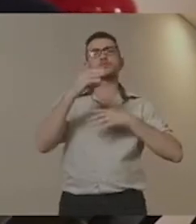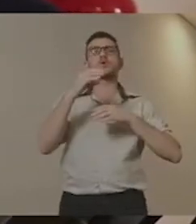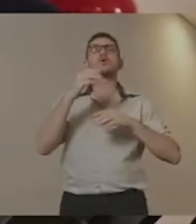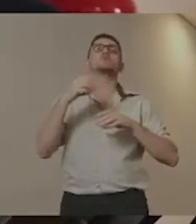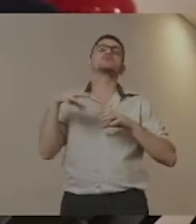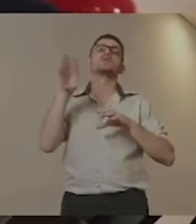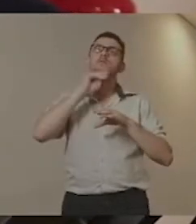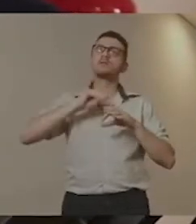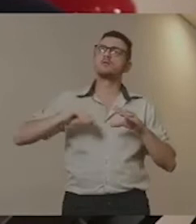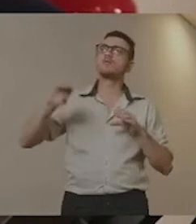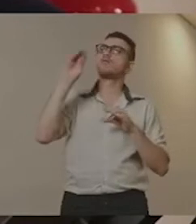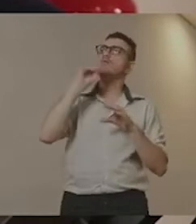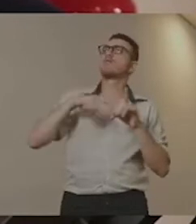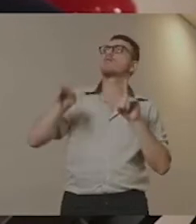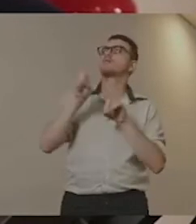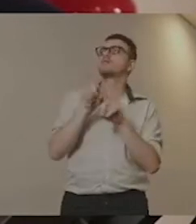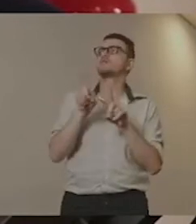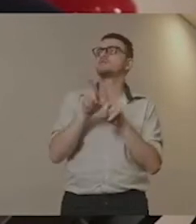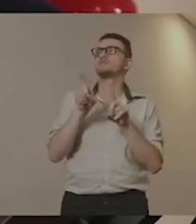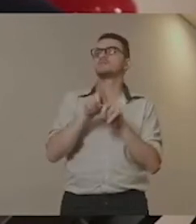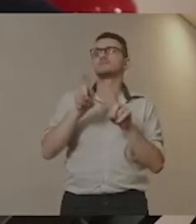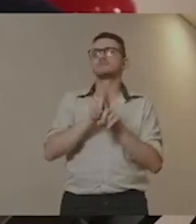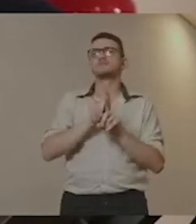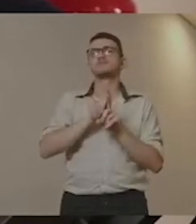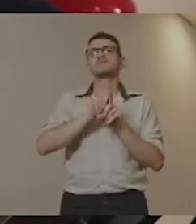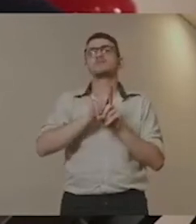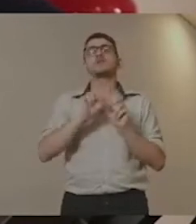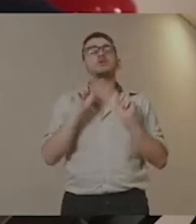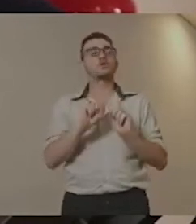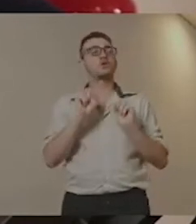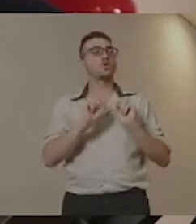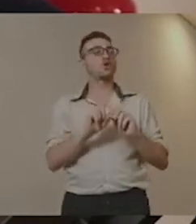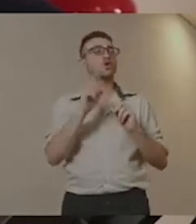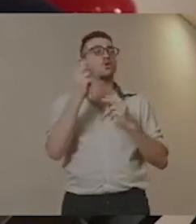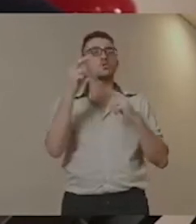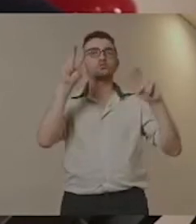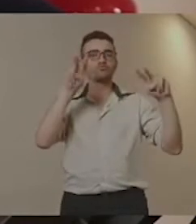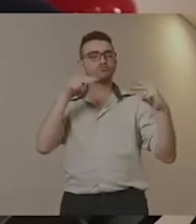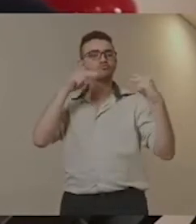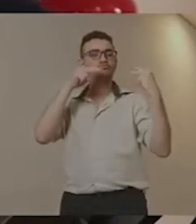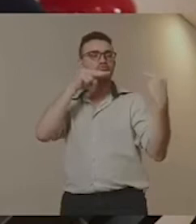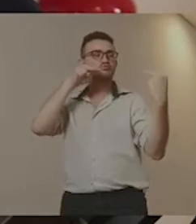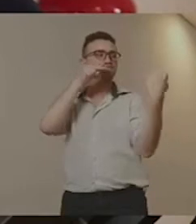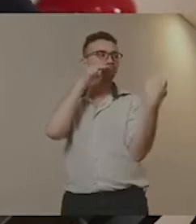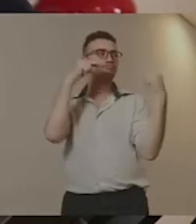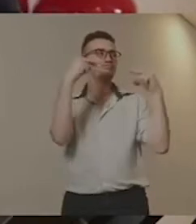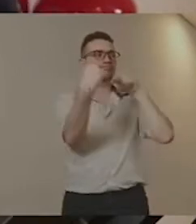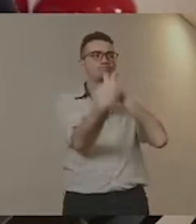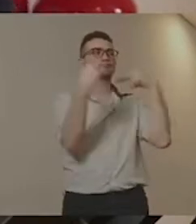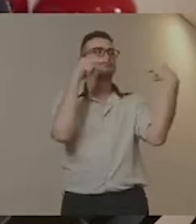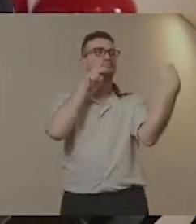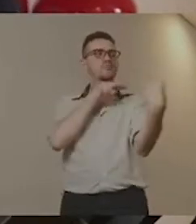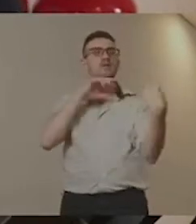também, e onde um pode olhar para o outro, né? E onde todo mundo